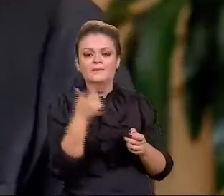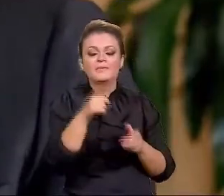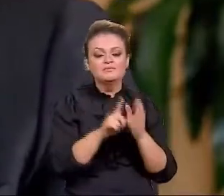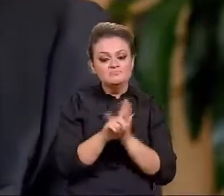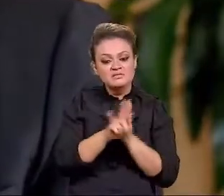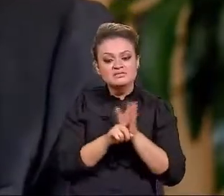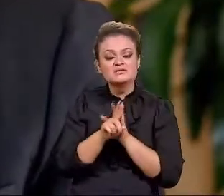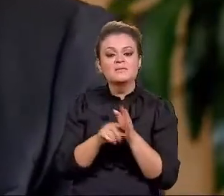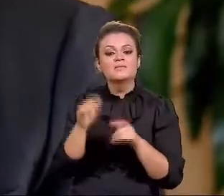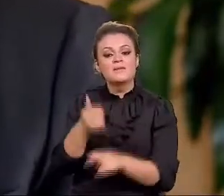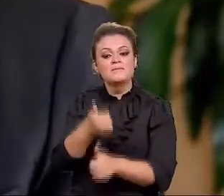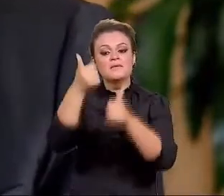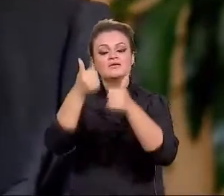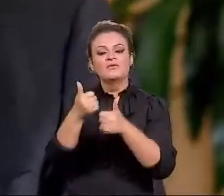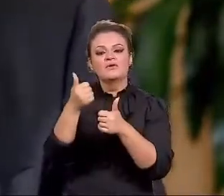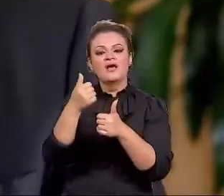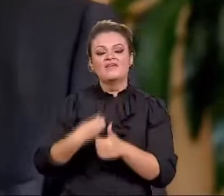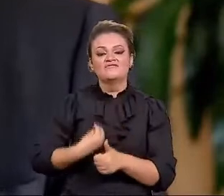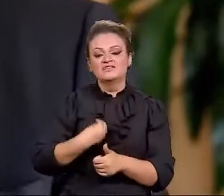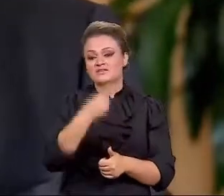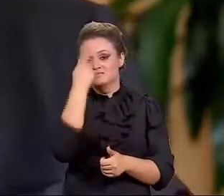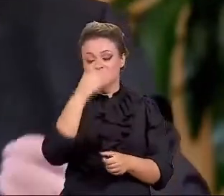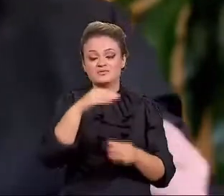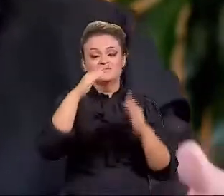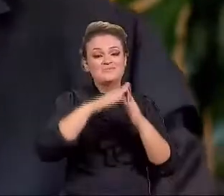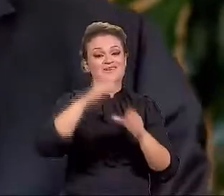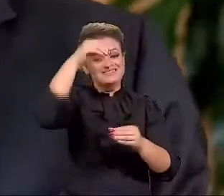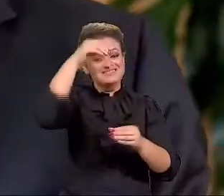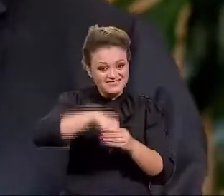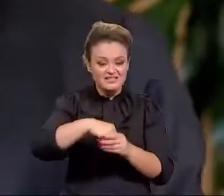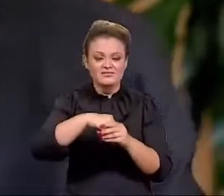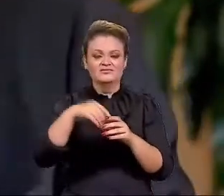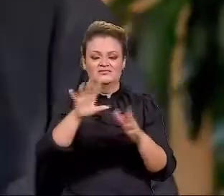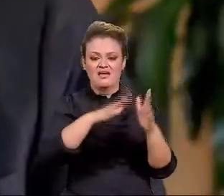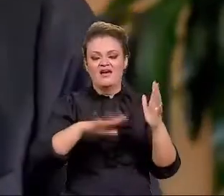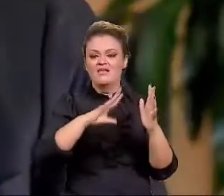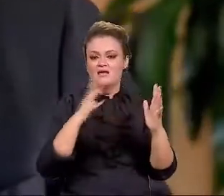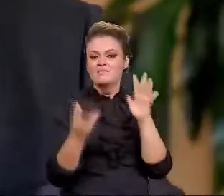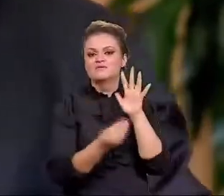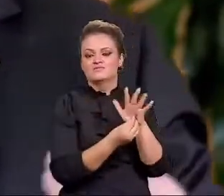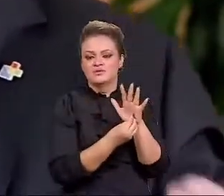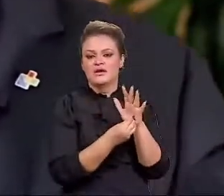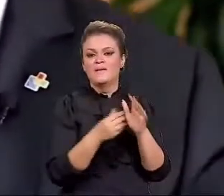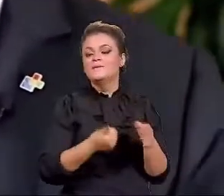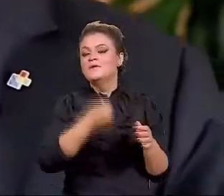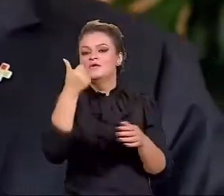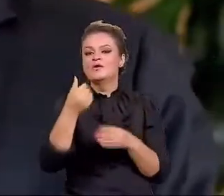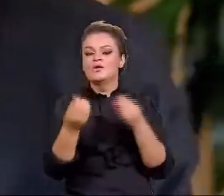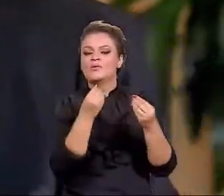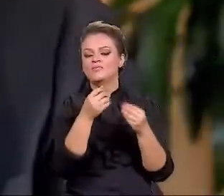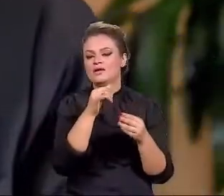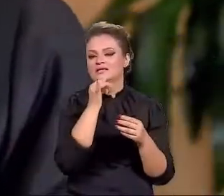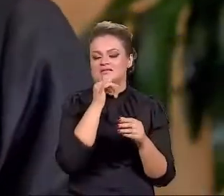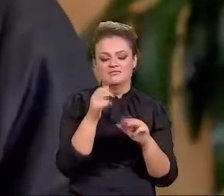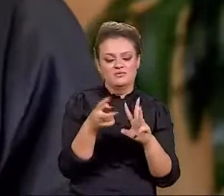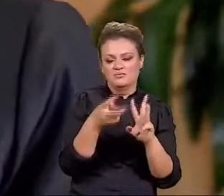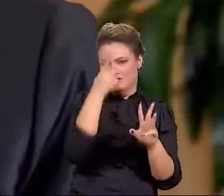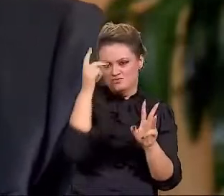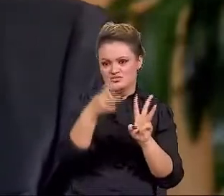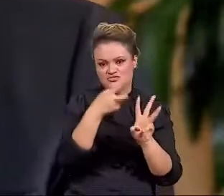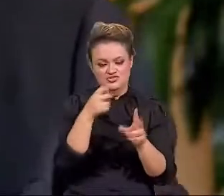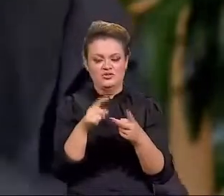mora na selva. Como é que a gente pode melhorar a vida dos indígenas, a vida dos pescadores, a vida dos ribeirinhos, a vida